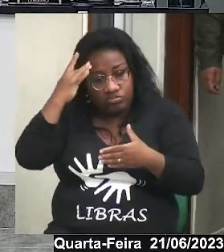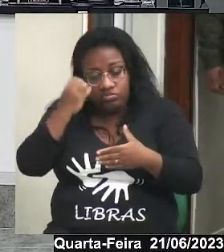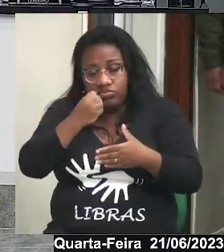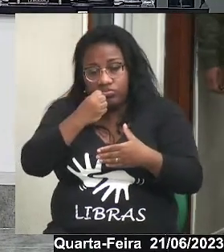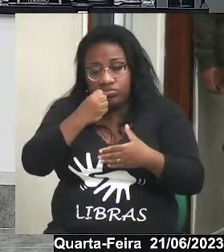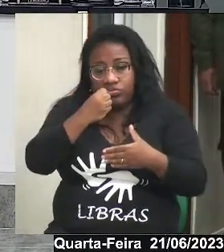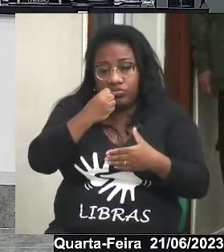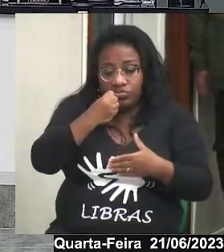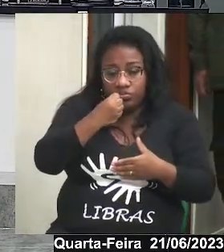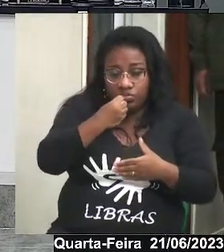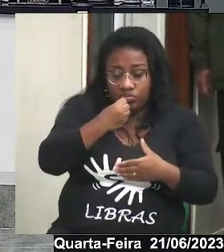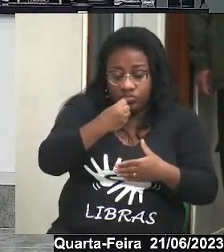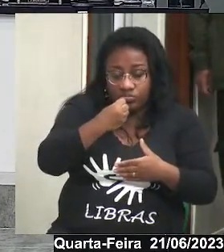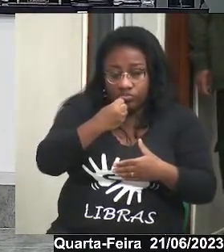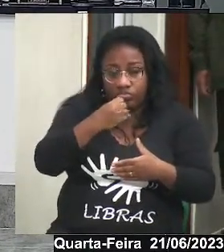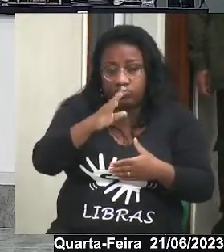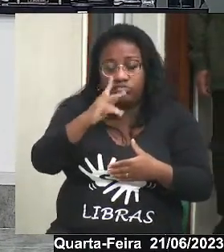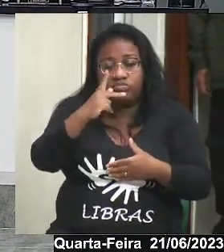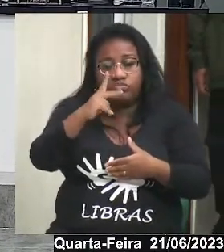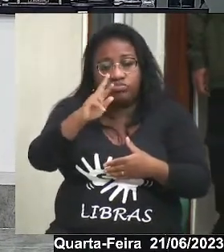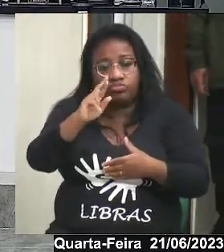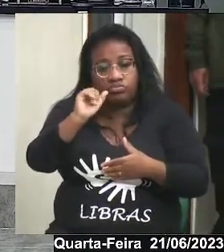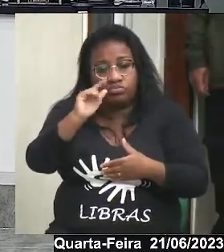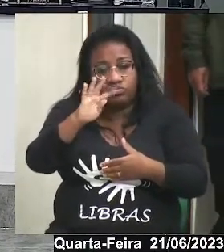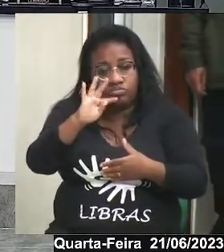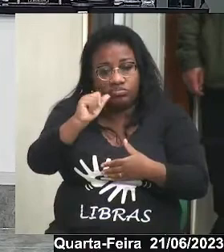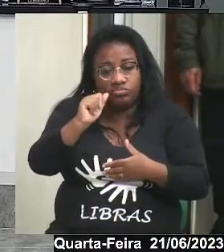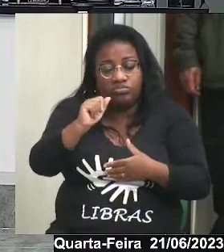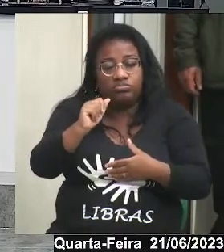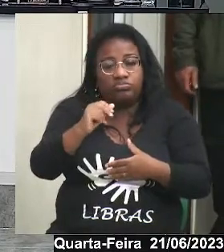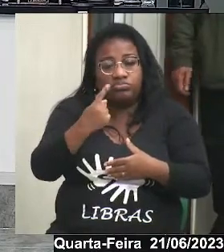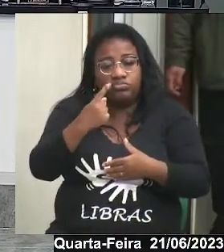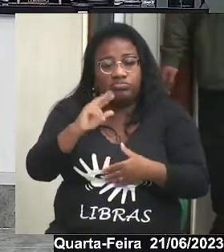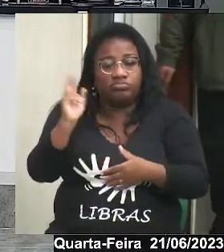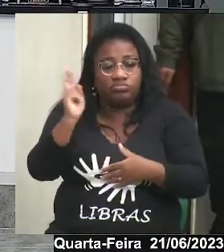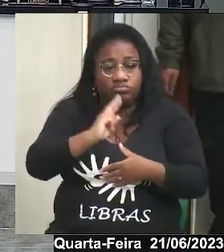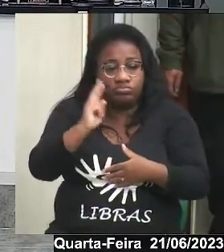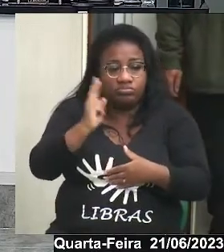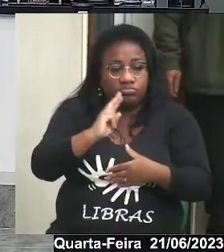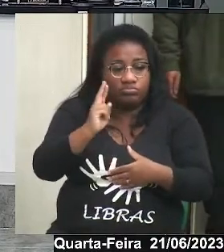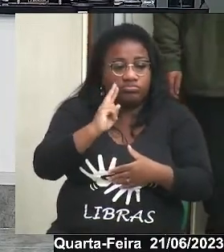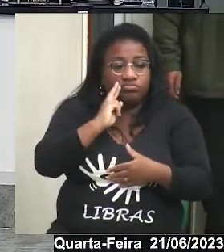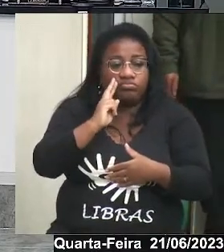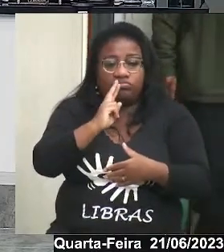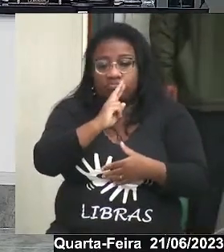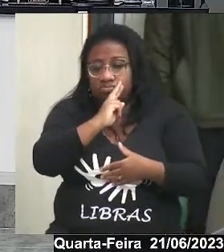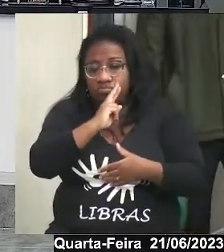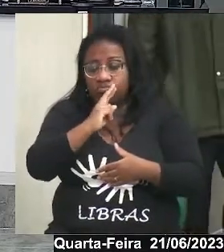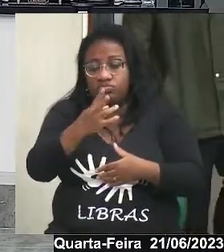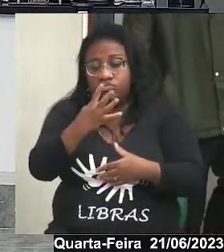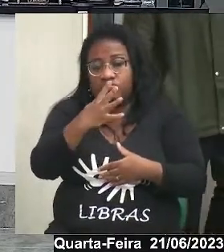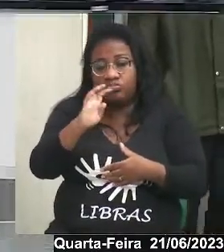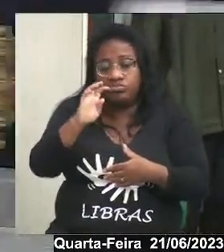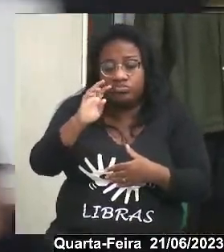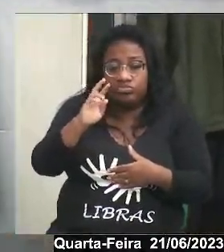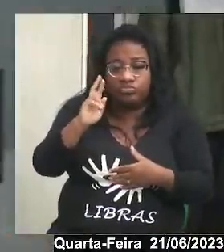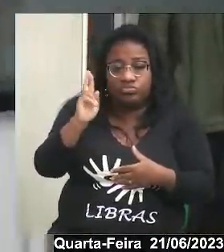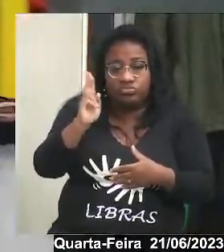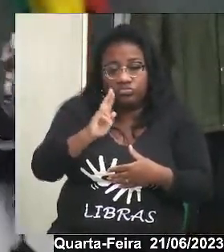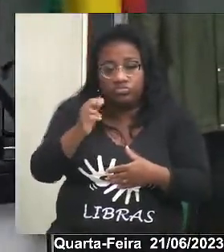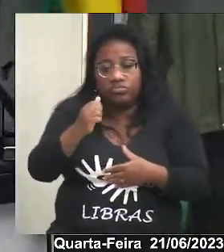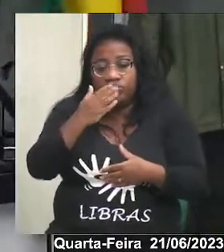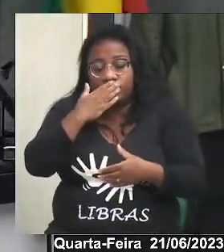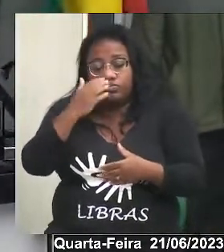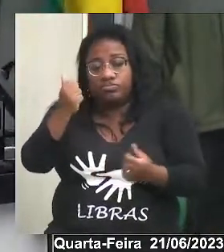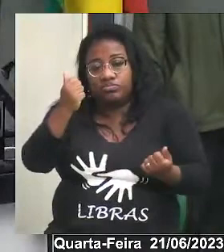Prato. Hoje o Bom Prato, a comida sai por R$1 e hoje o restaurante popular está cobrando R$4.